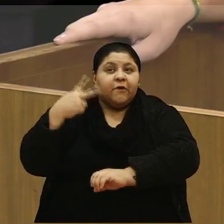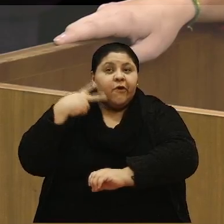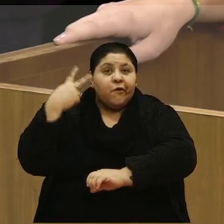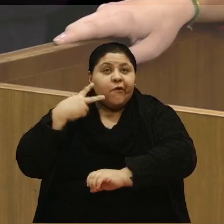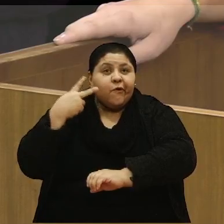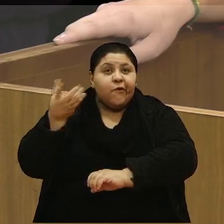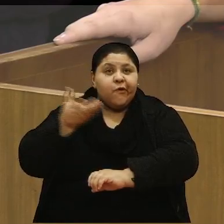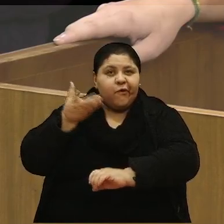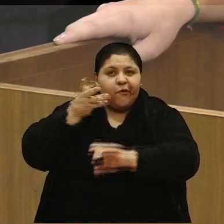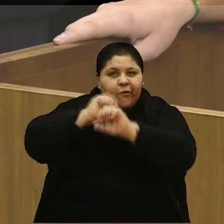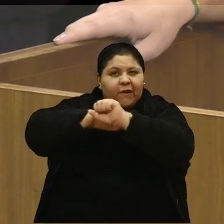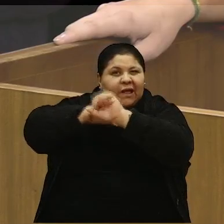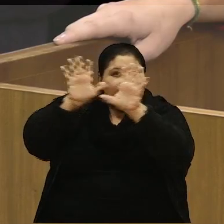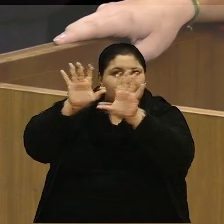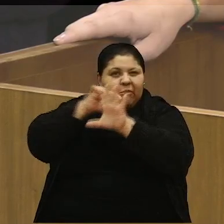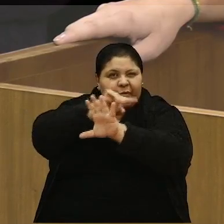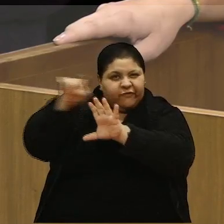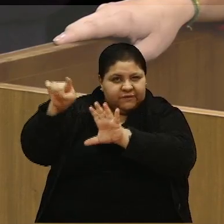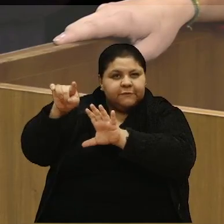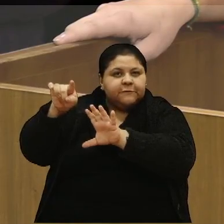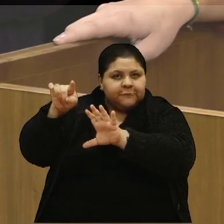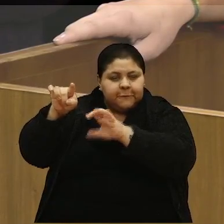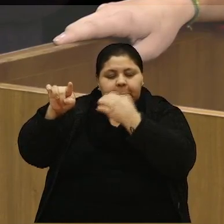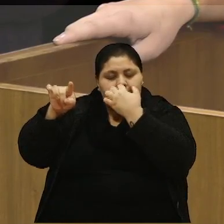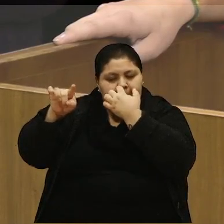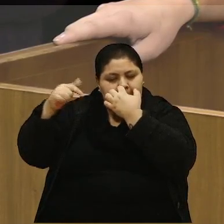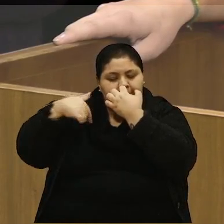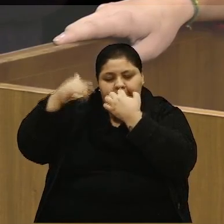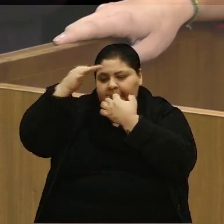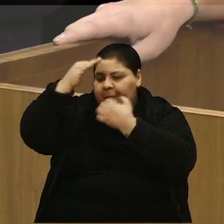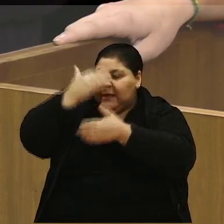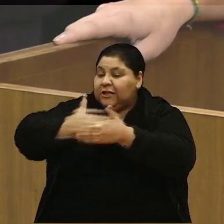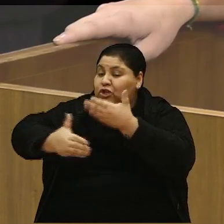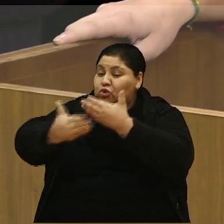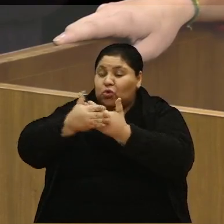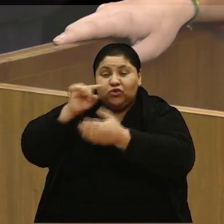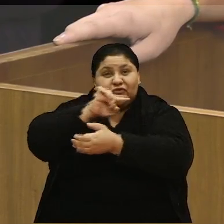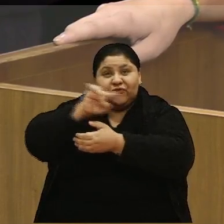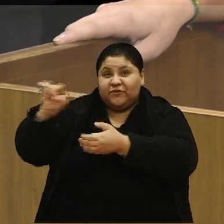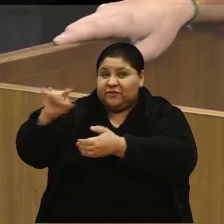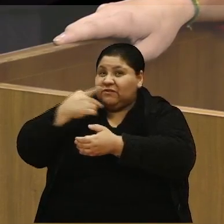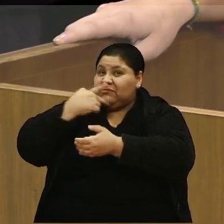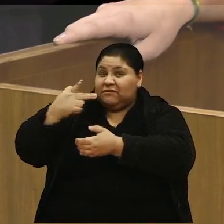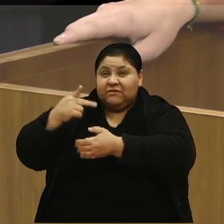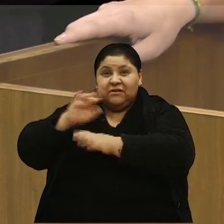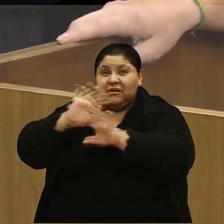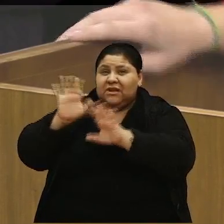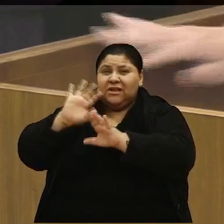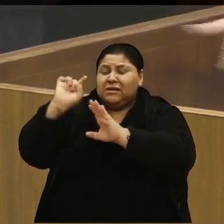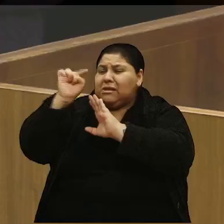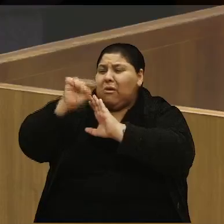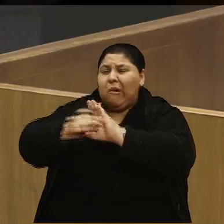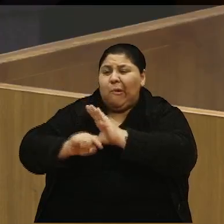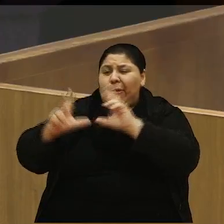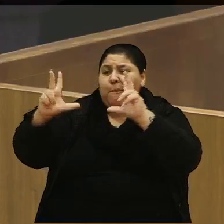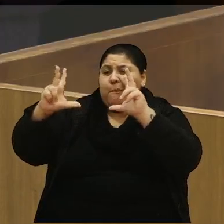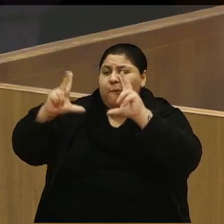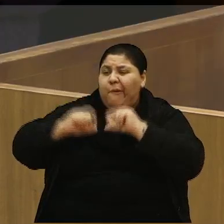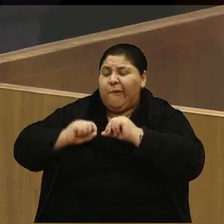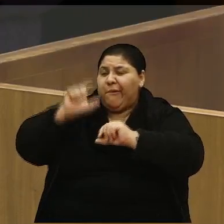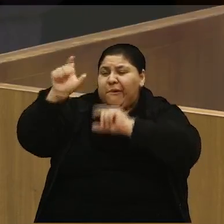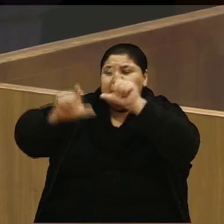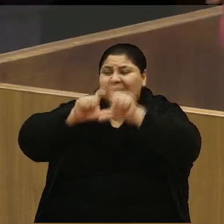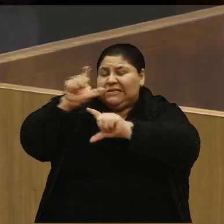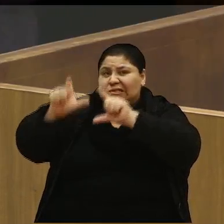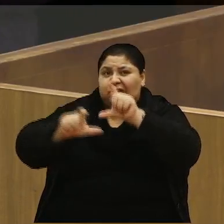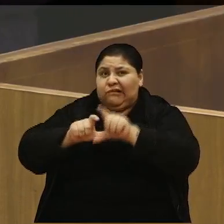deixar uma coisa bem nítida aqui, que eu respeito a todos vocês individualmente falando, não entro em mérito de pessoalmente,